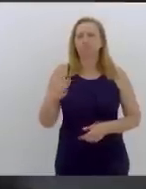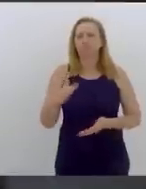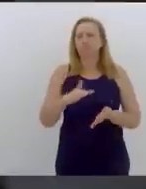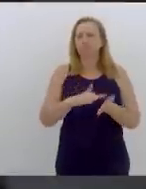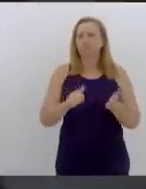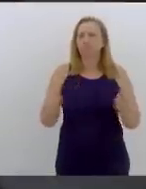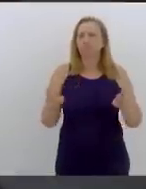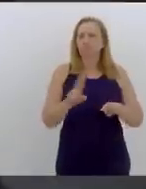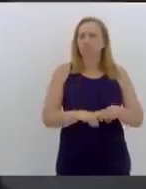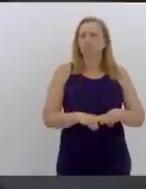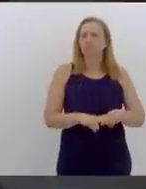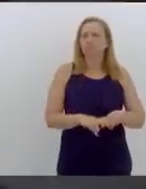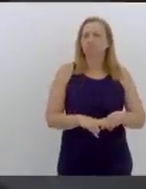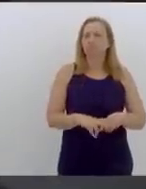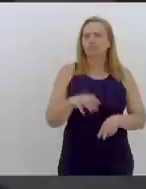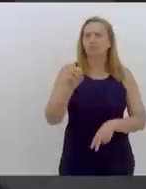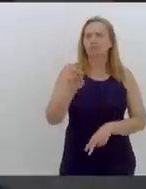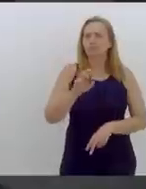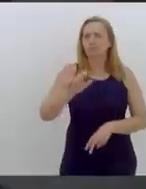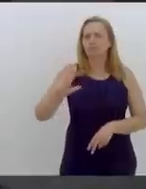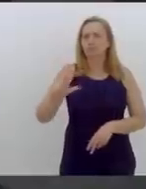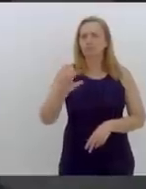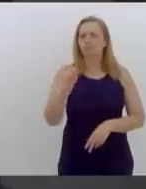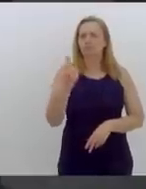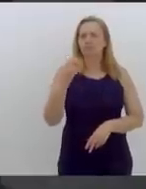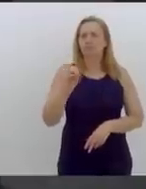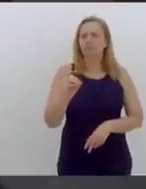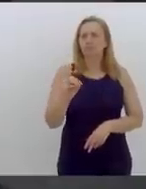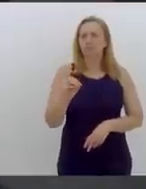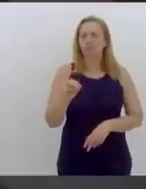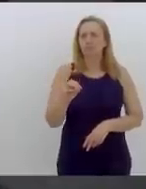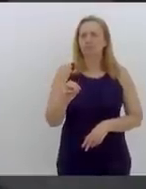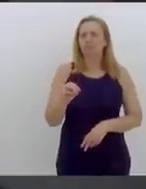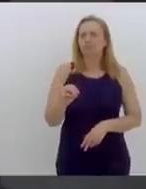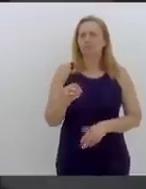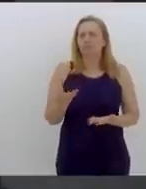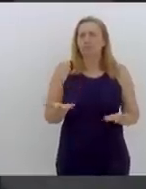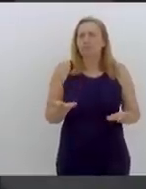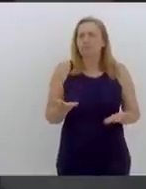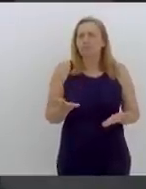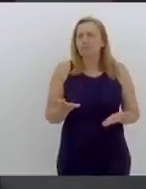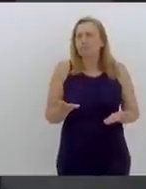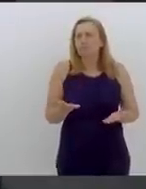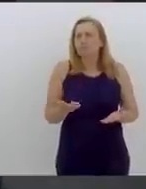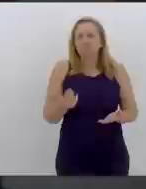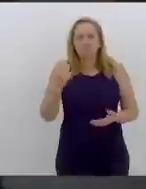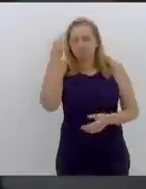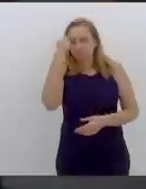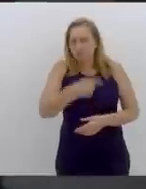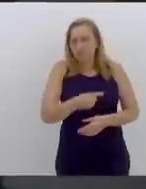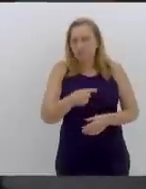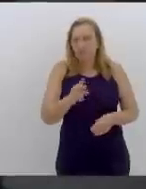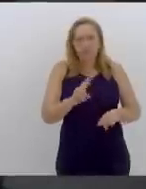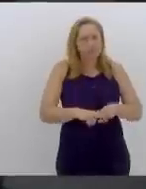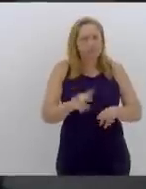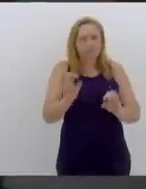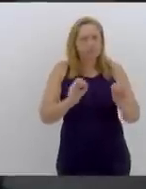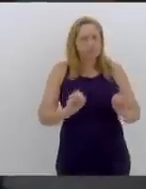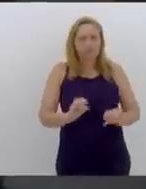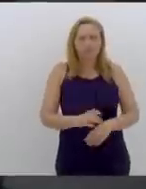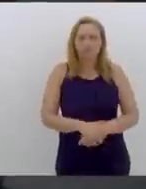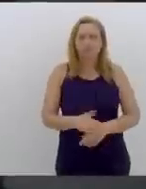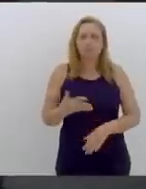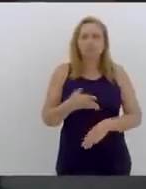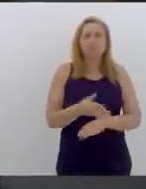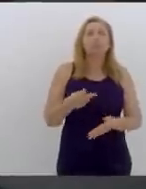foi Coronel Sérgio Luiz que ele chegou lá e falou tô com preso lá de justiça ele falou que empresa de Justiça eu não mandei prender ninguém quando